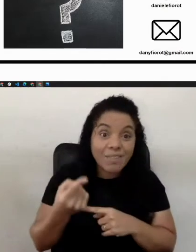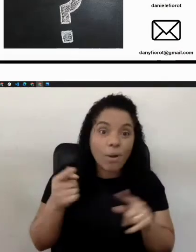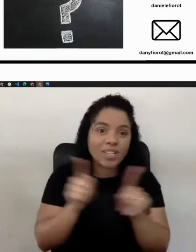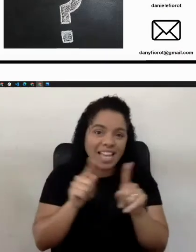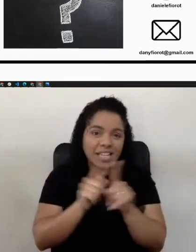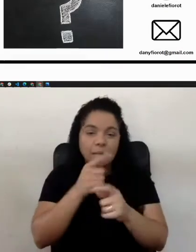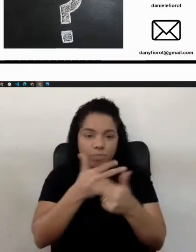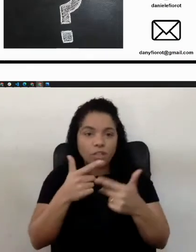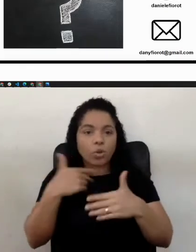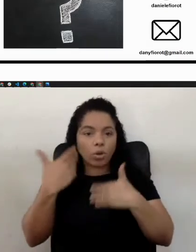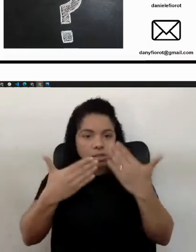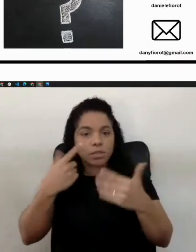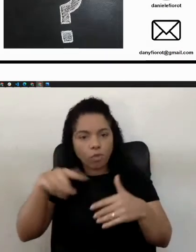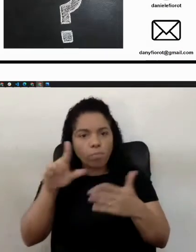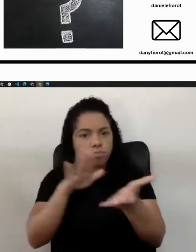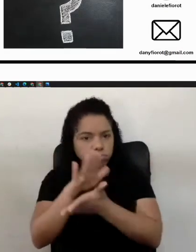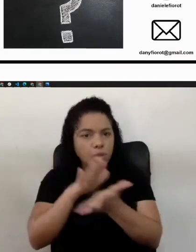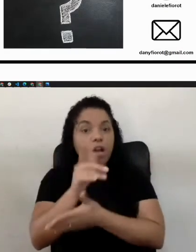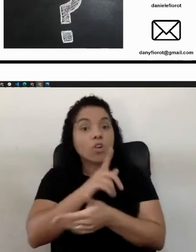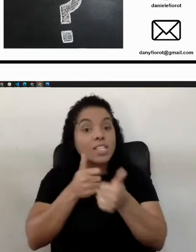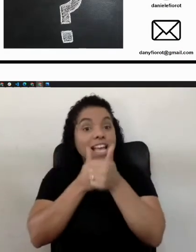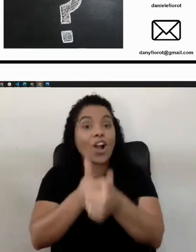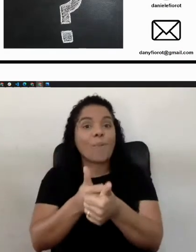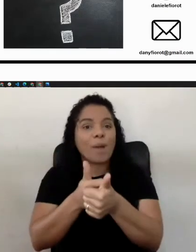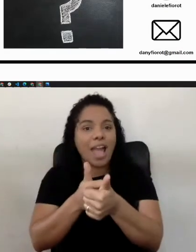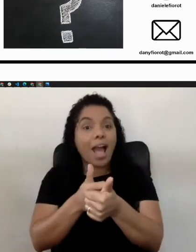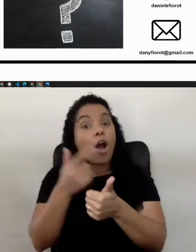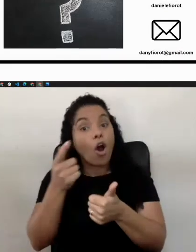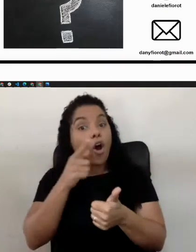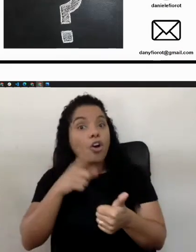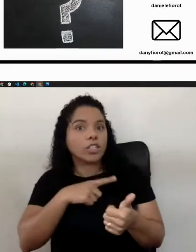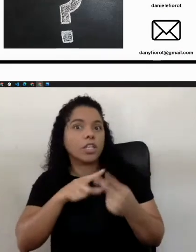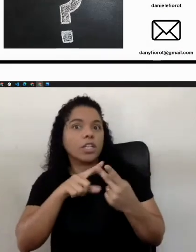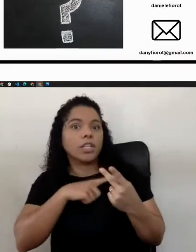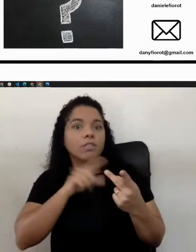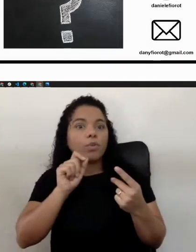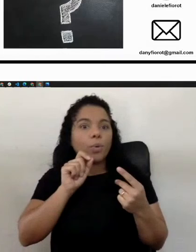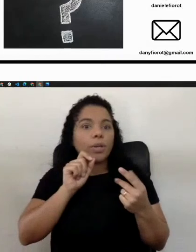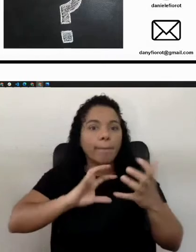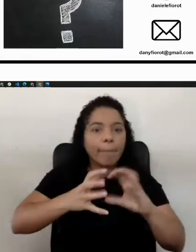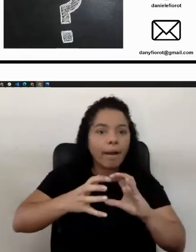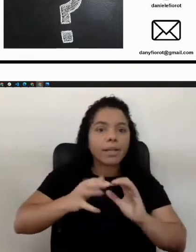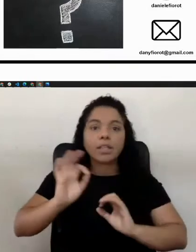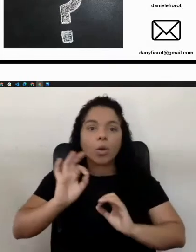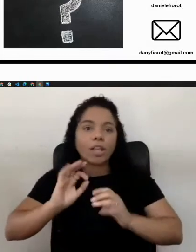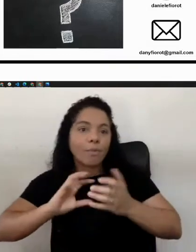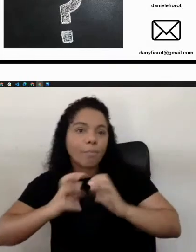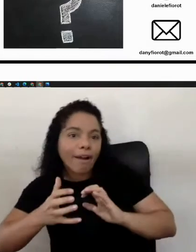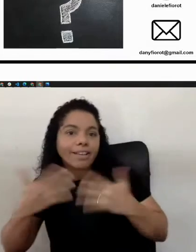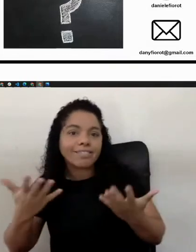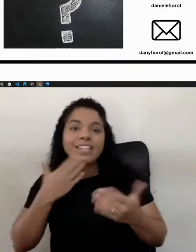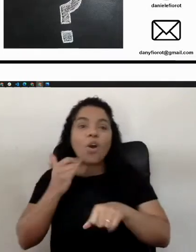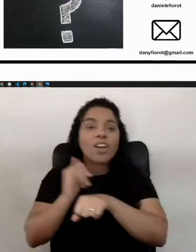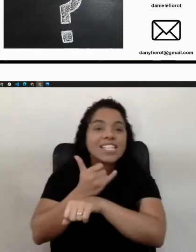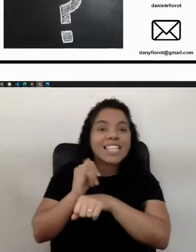as coisas foram para a produção, você consegue acompanhar, olha, tive bug, não tive bug, entendeu? Aquela estratégia para a gente corrigir